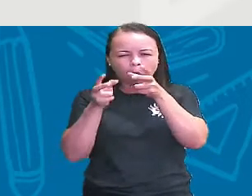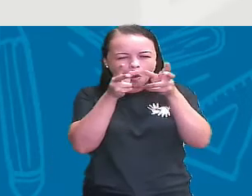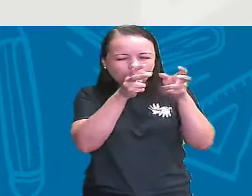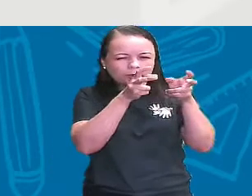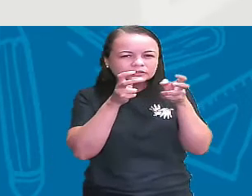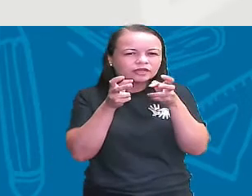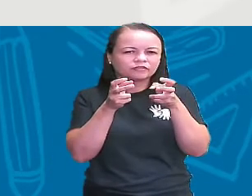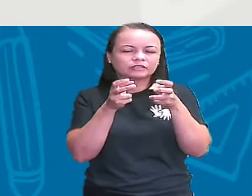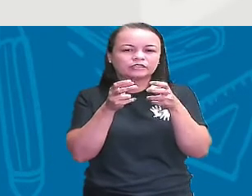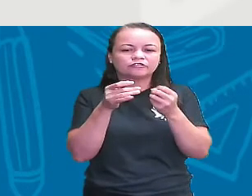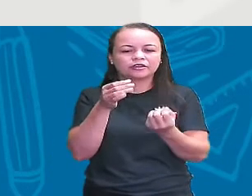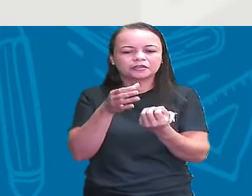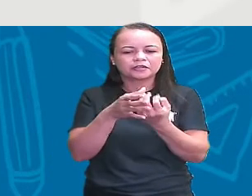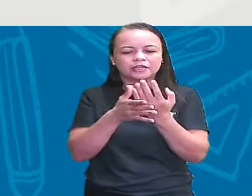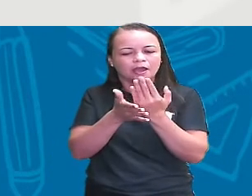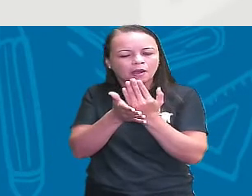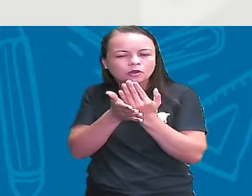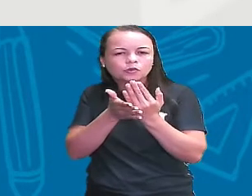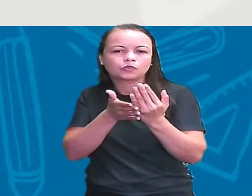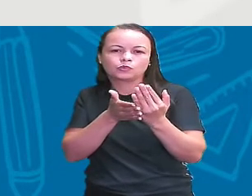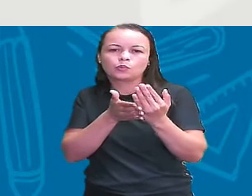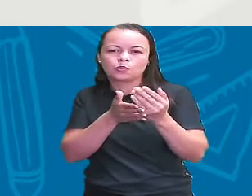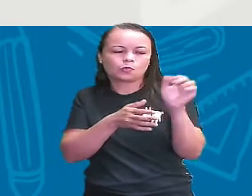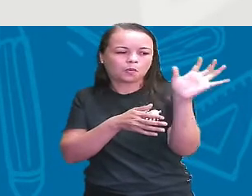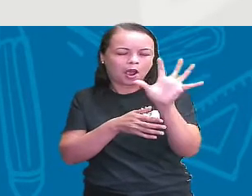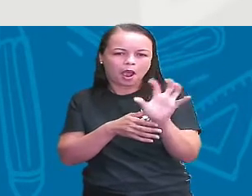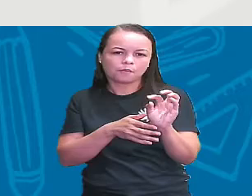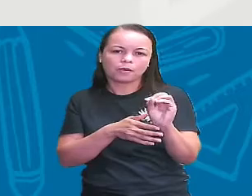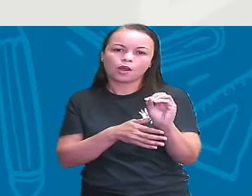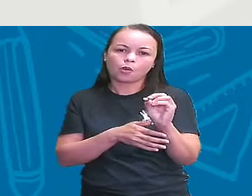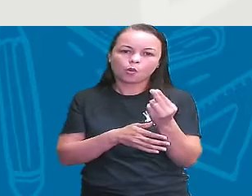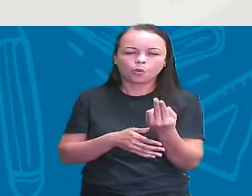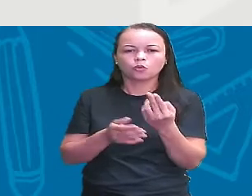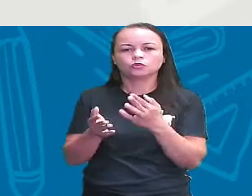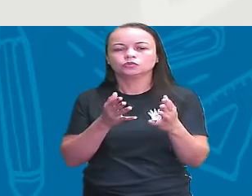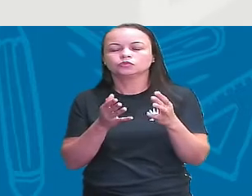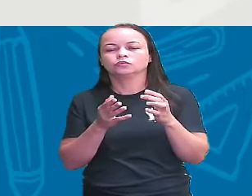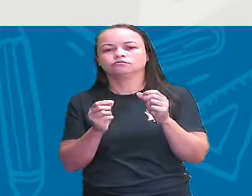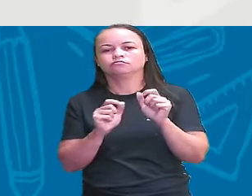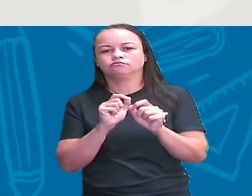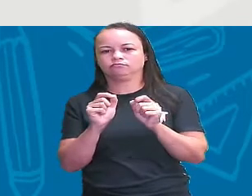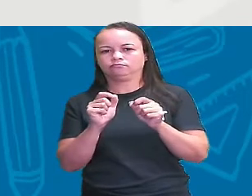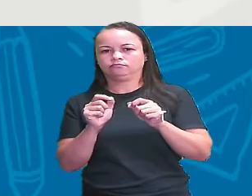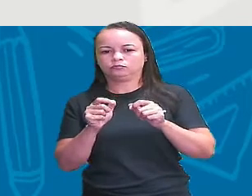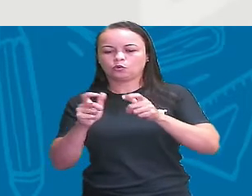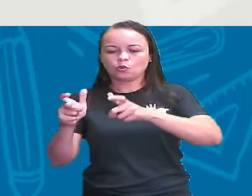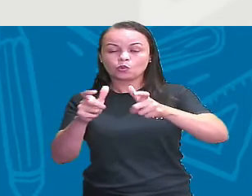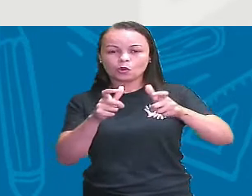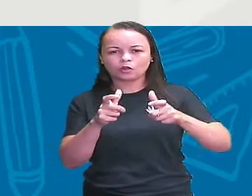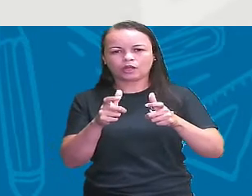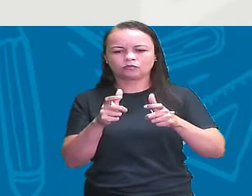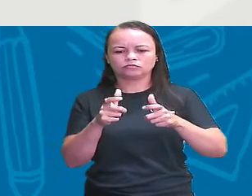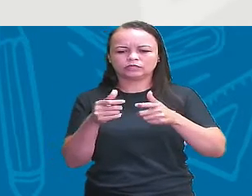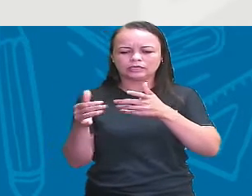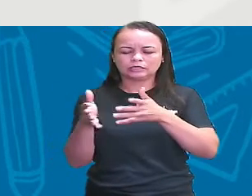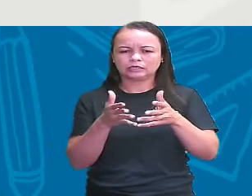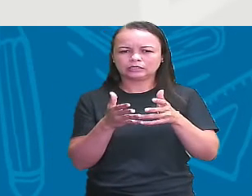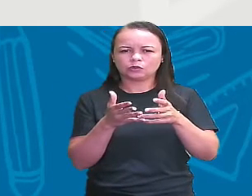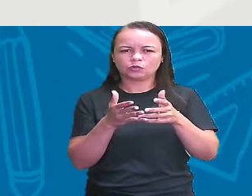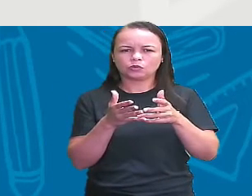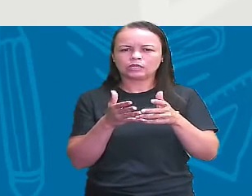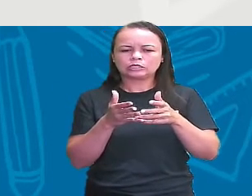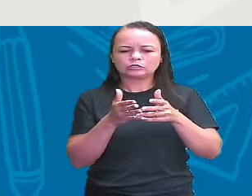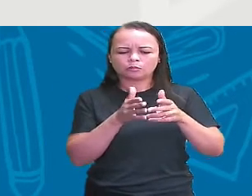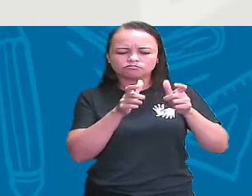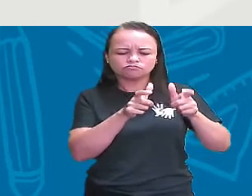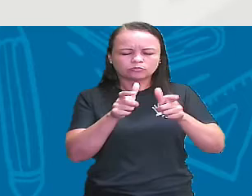mapa ou que vai construir um trajeto, eu tenho certas posições onde eu posso